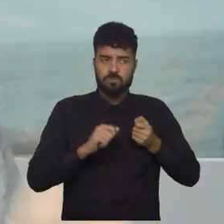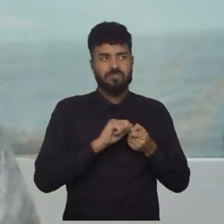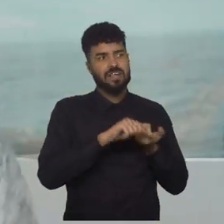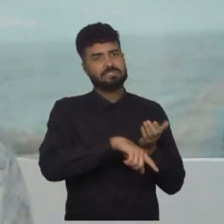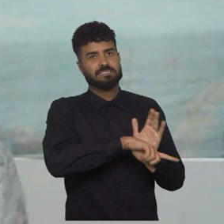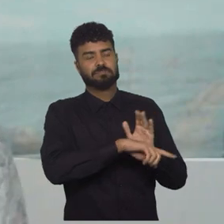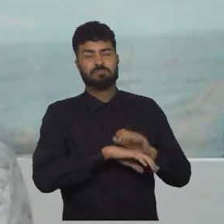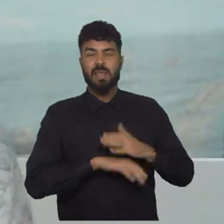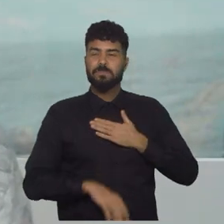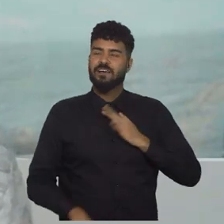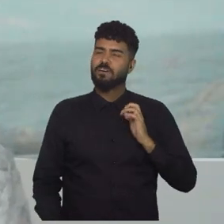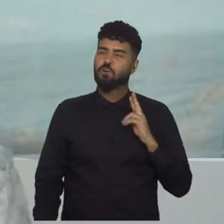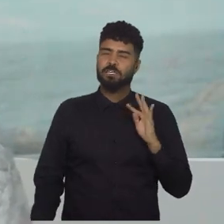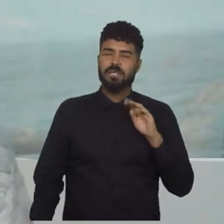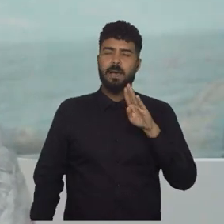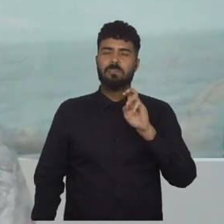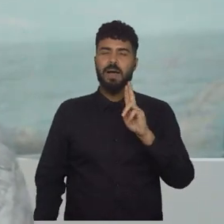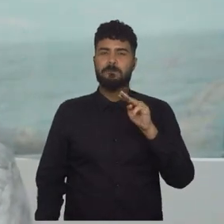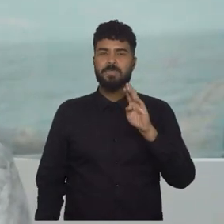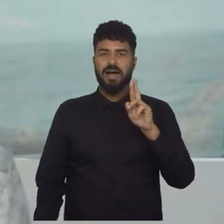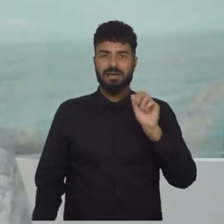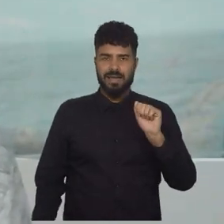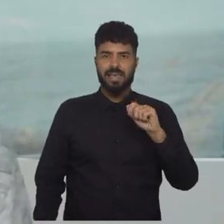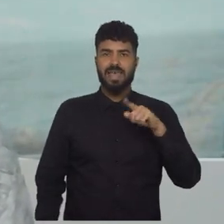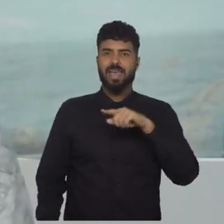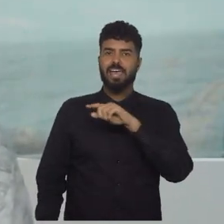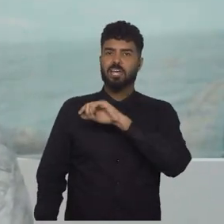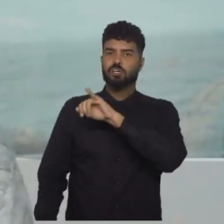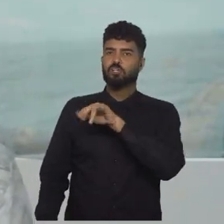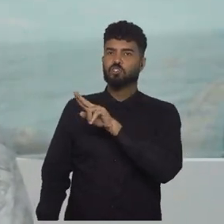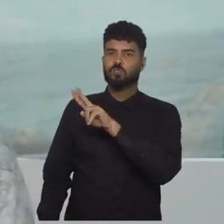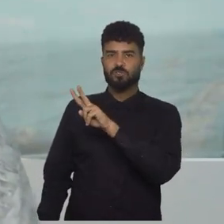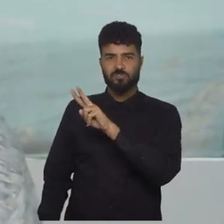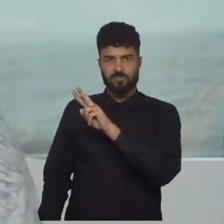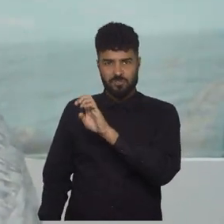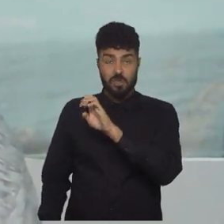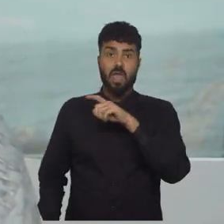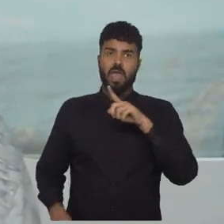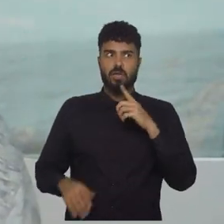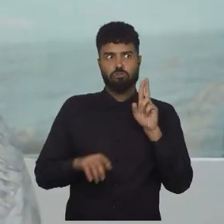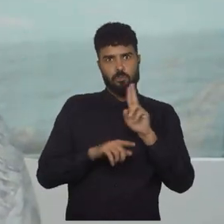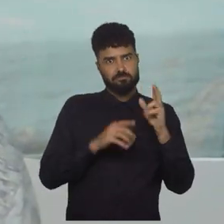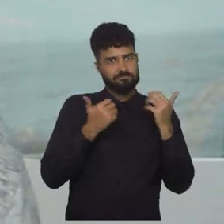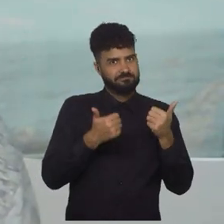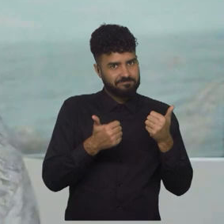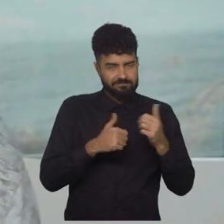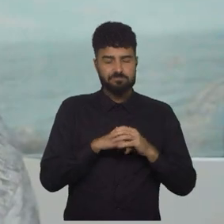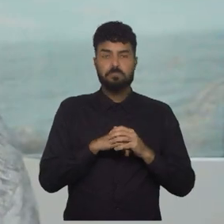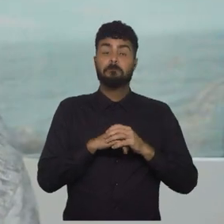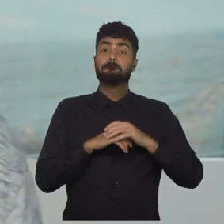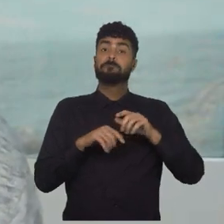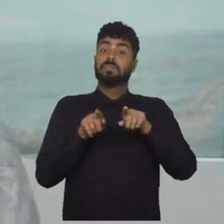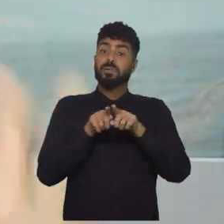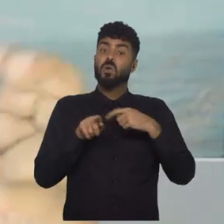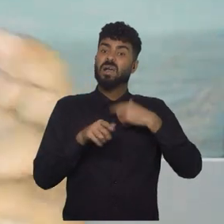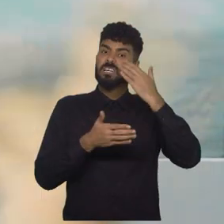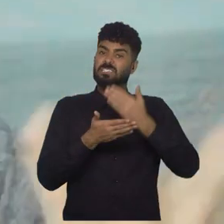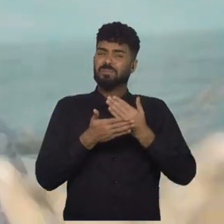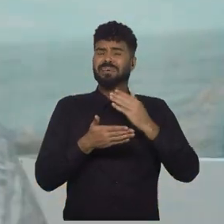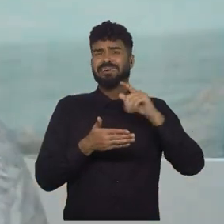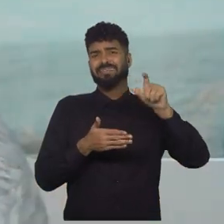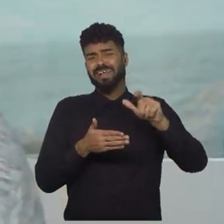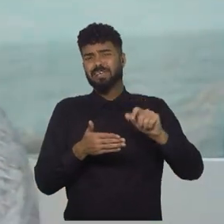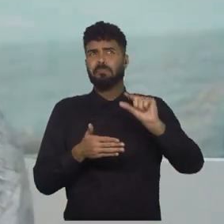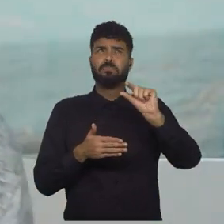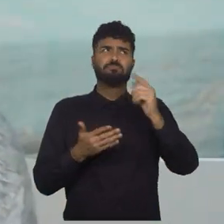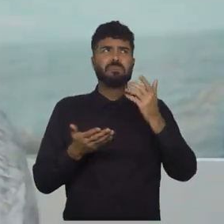minha favorita, que é a Bárbara Bonanceia, né, da Juve, um dos grandes nomes. Vale lembrar que a Itália, ela perde,